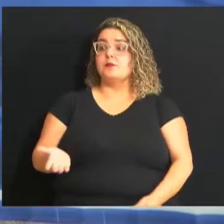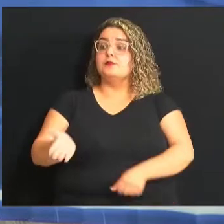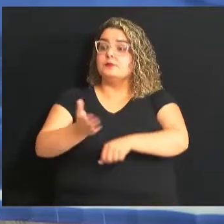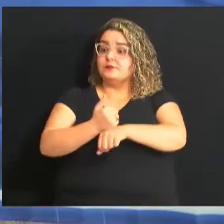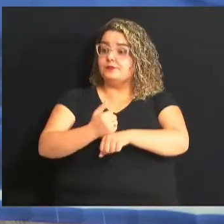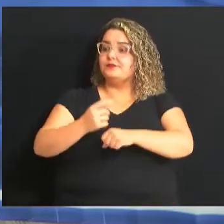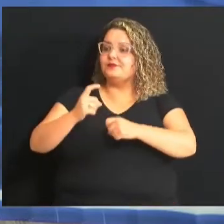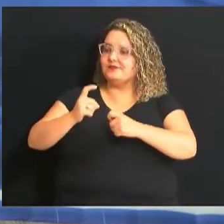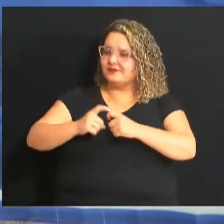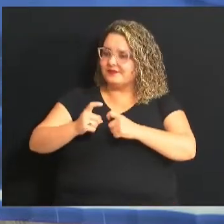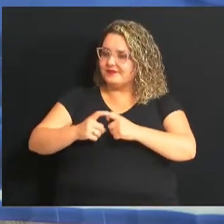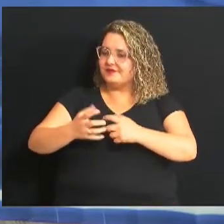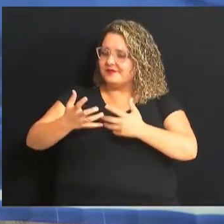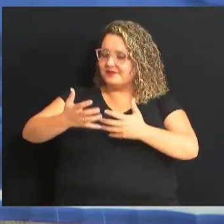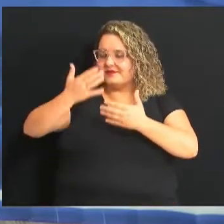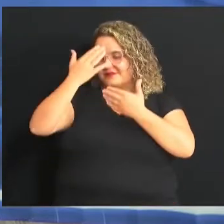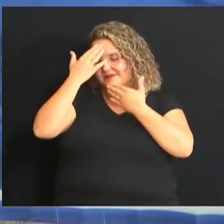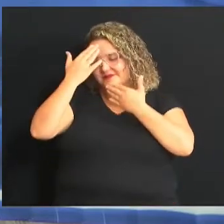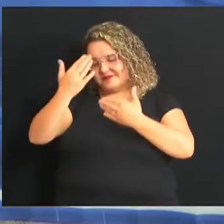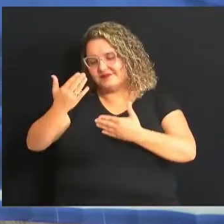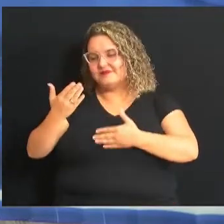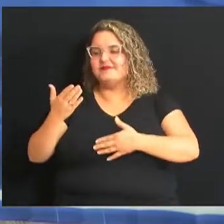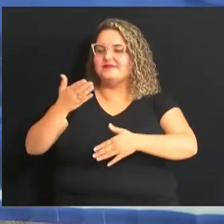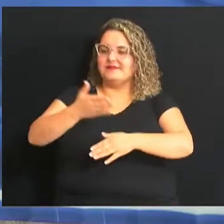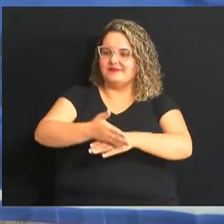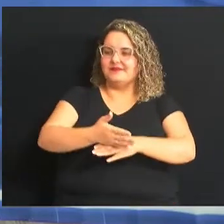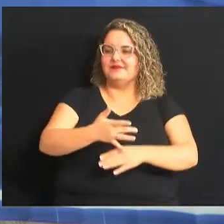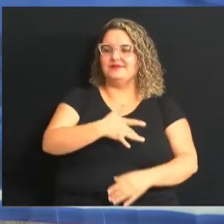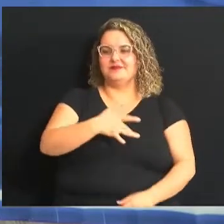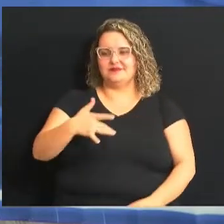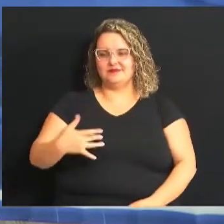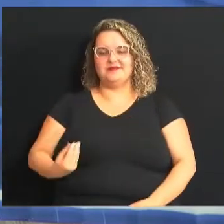a sua participação aqui mais uma vez no Saúde é Vida.